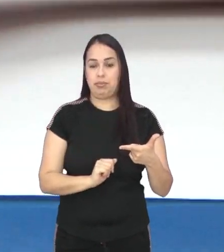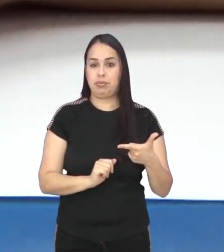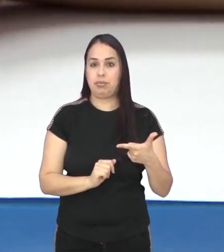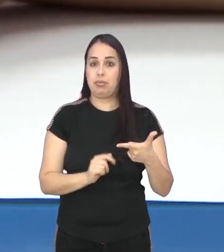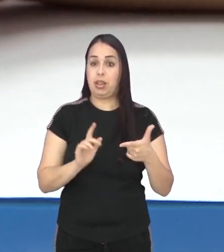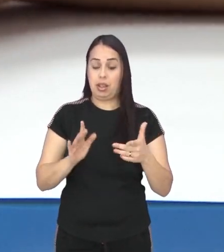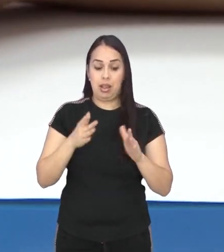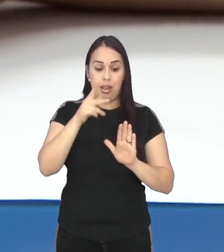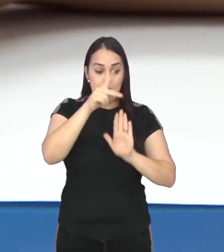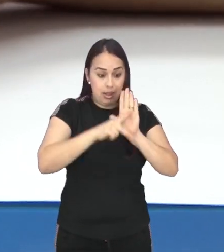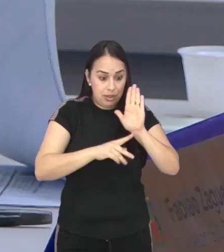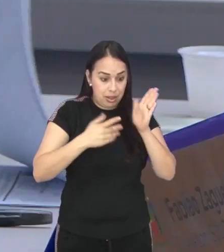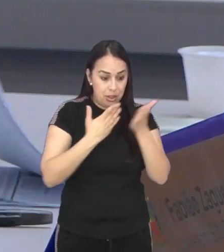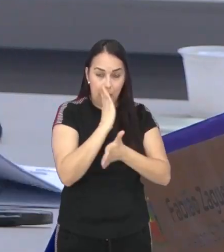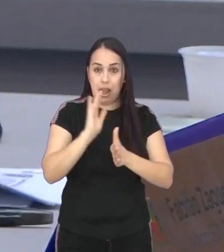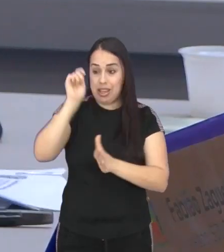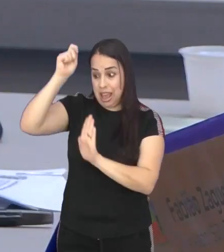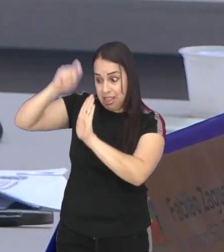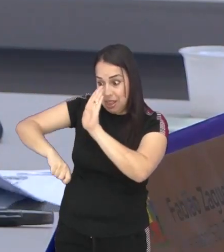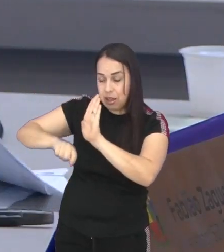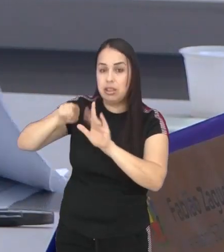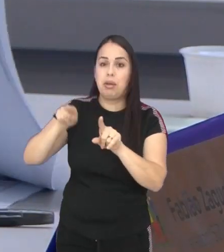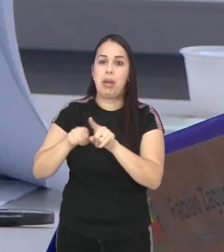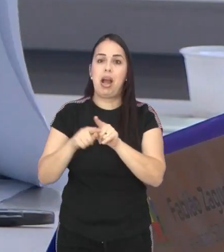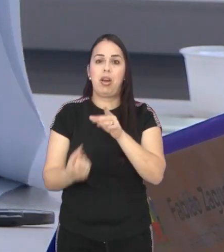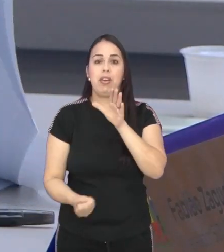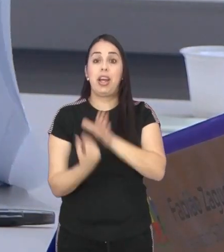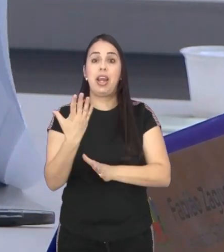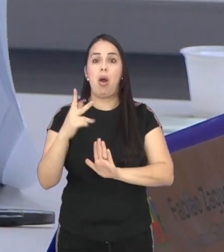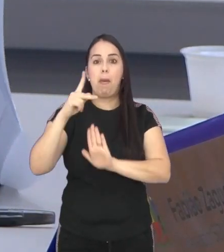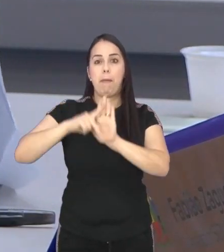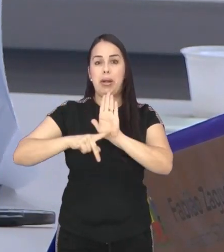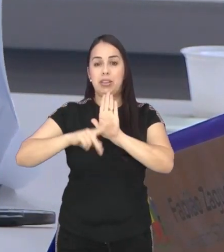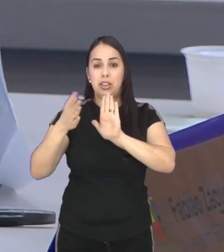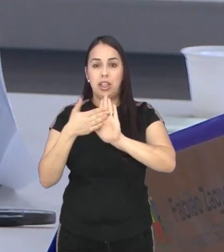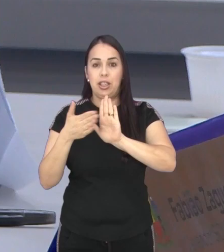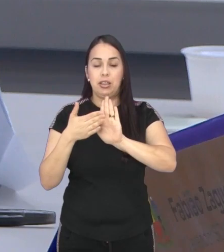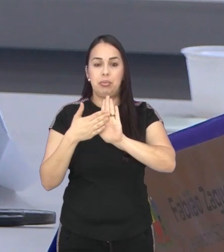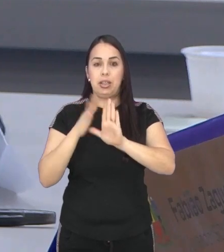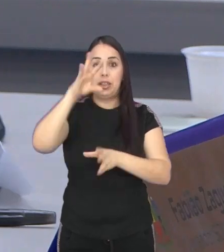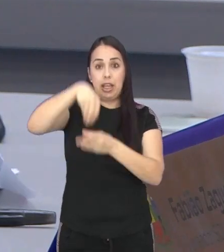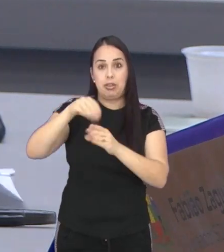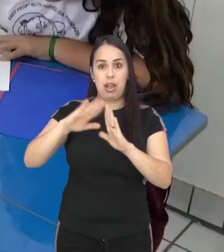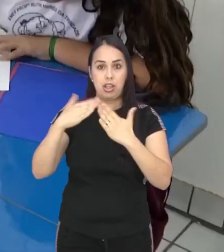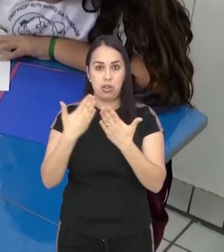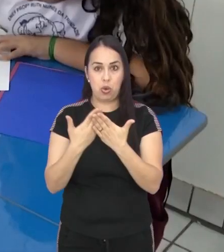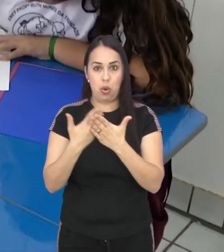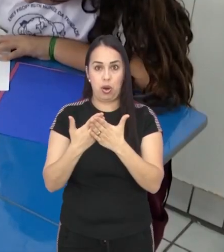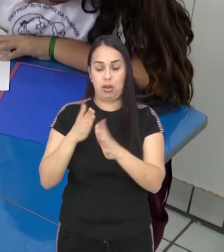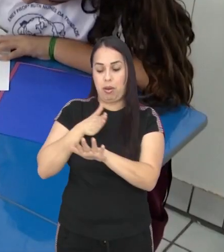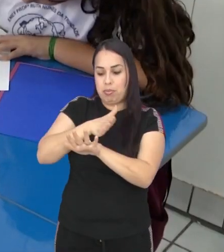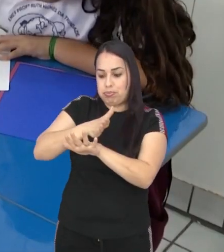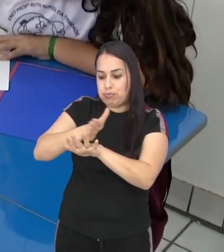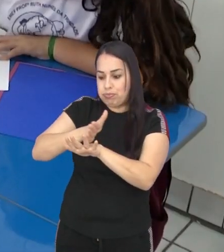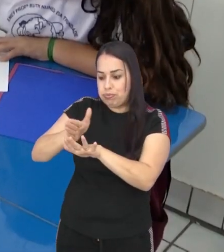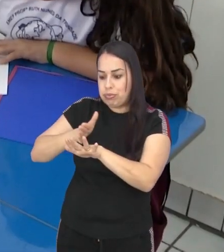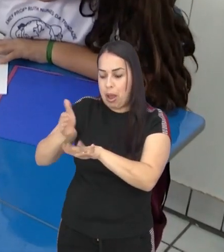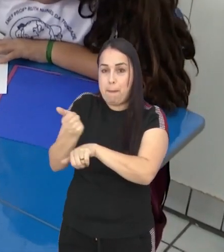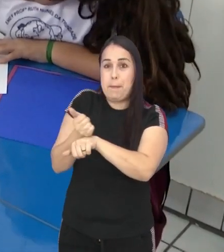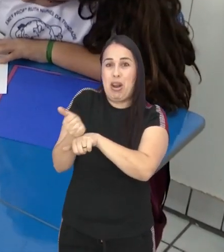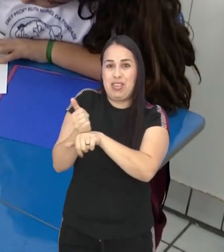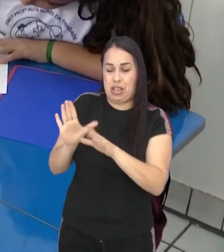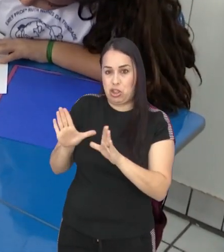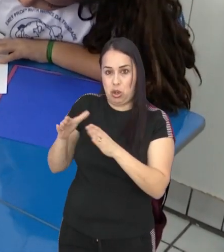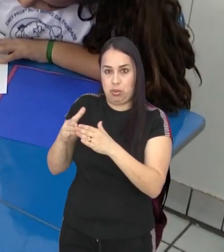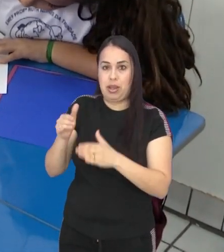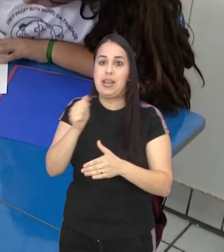atenção com hiperatividade. A partir da sanção da proposta, o município irá criar um programa específico nas escolas, com o